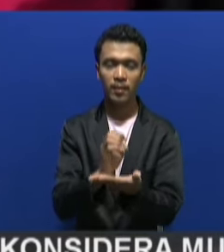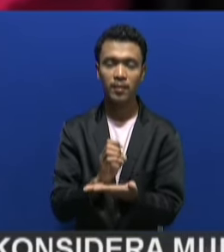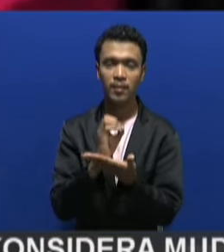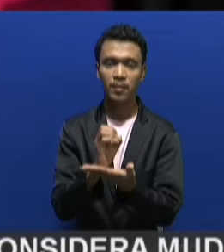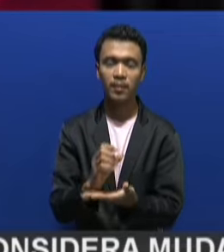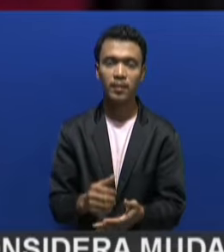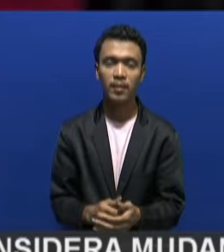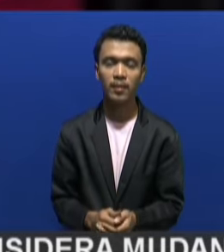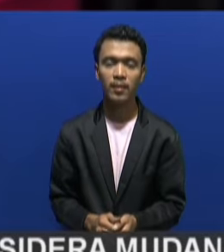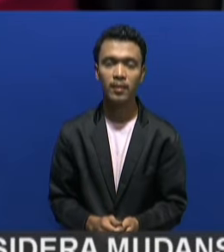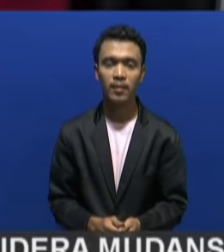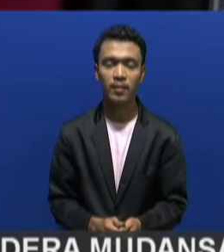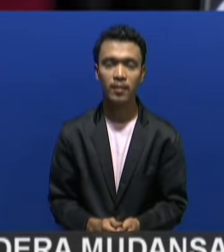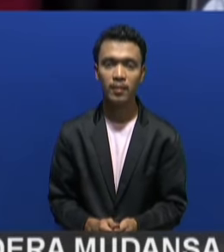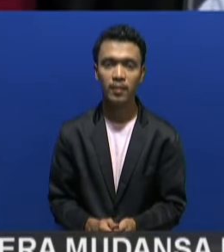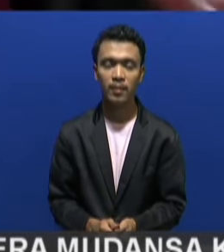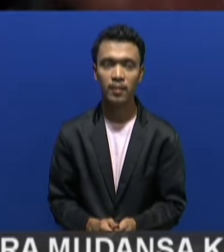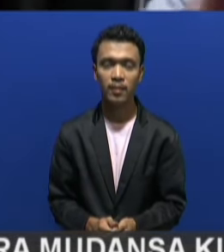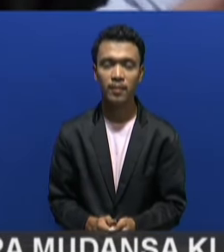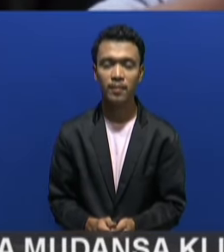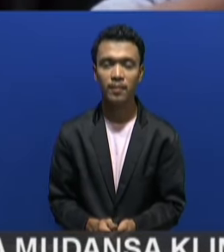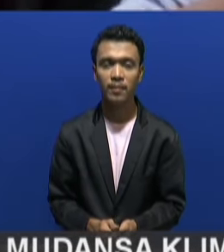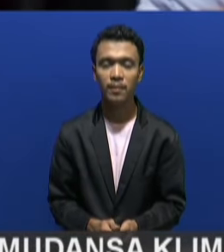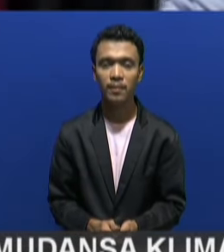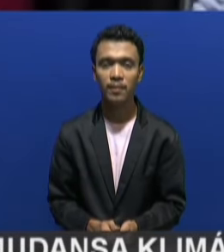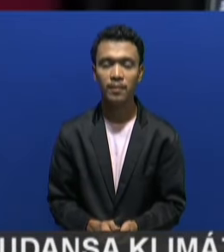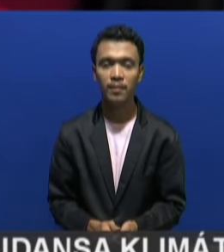é potencial para o